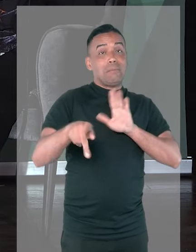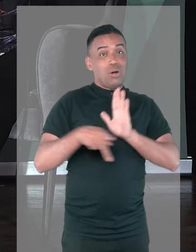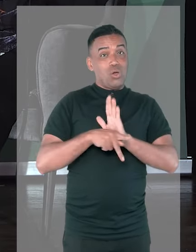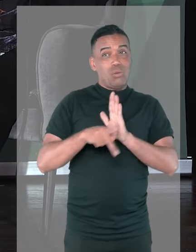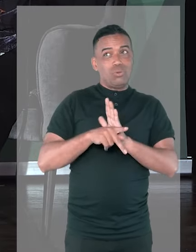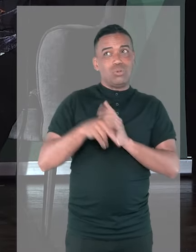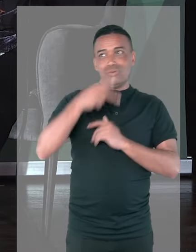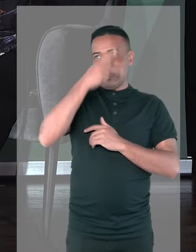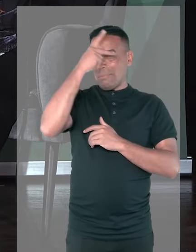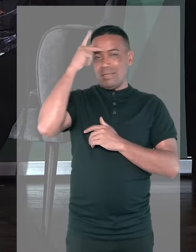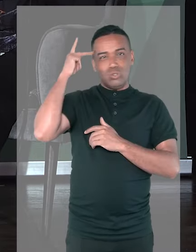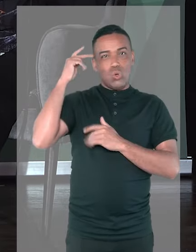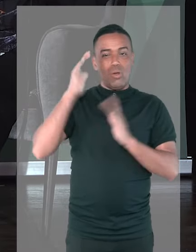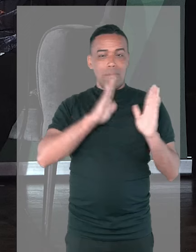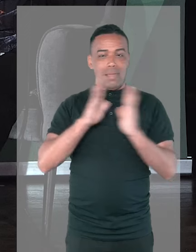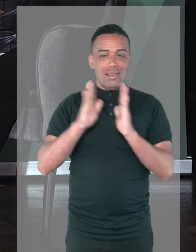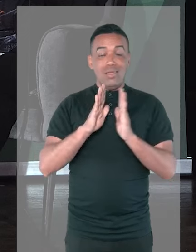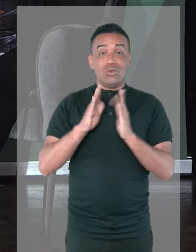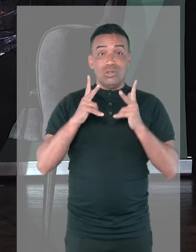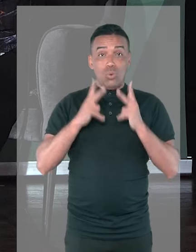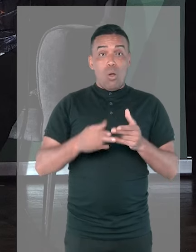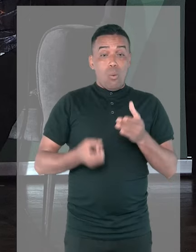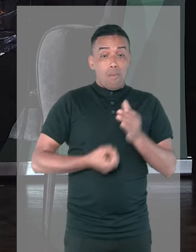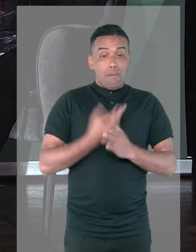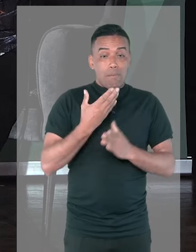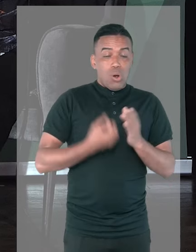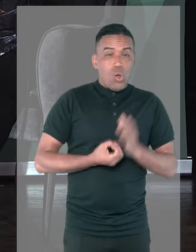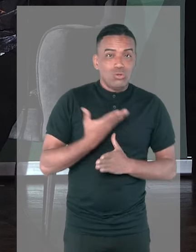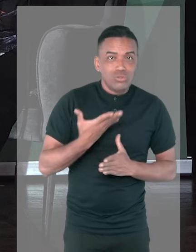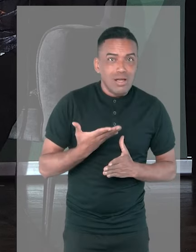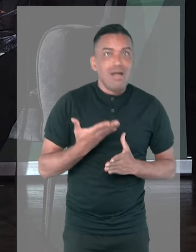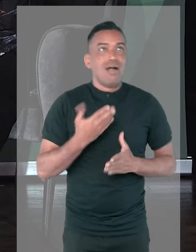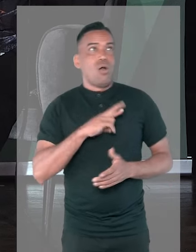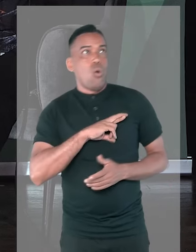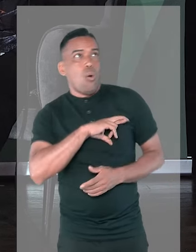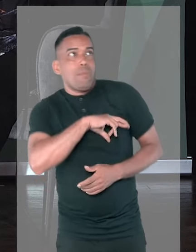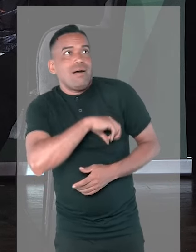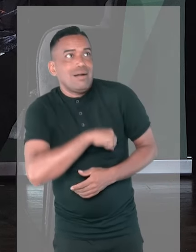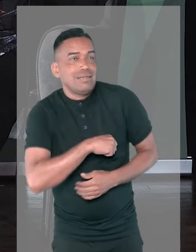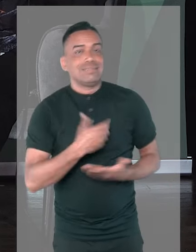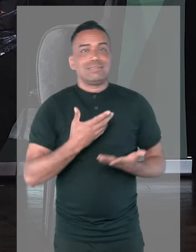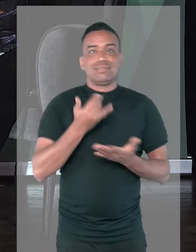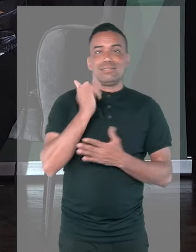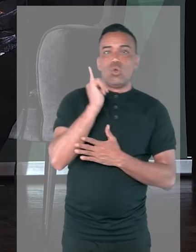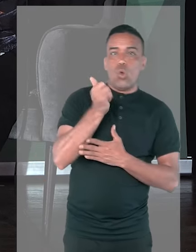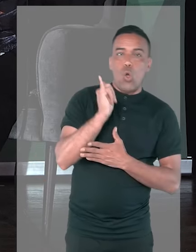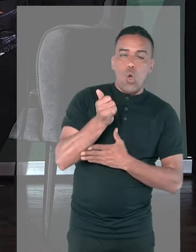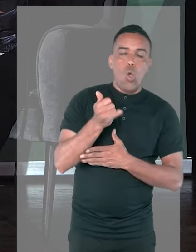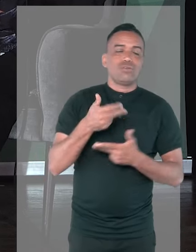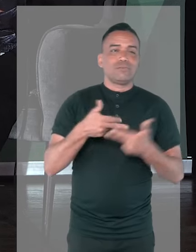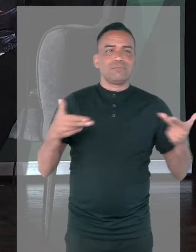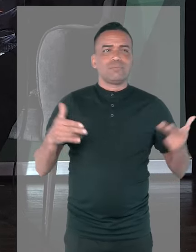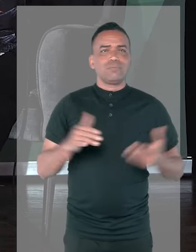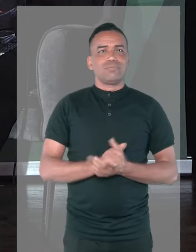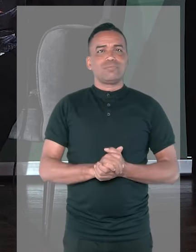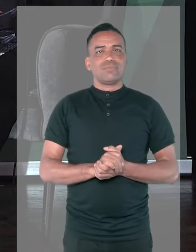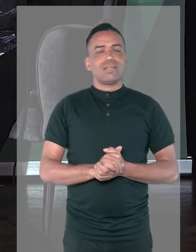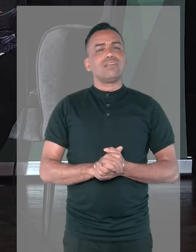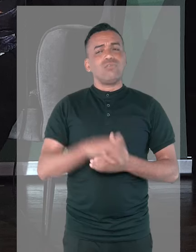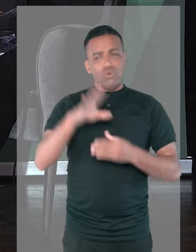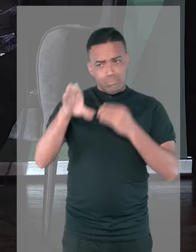que também esteja produzindo o mesmo tipo de romances, contos, etc. Joca, aproveitando